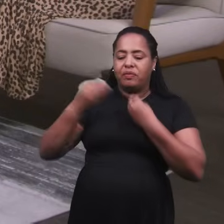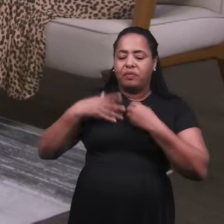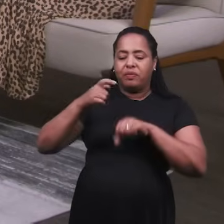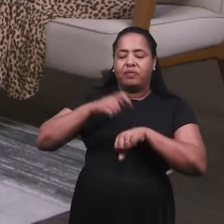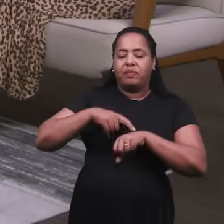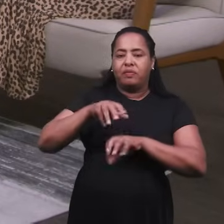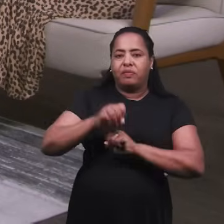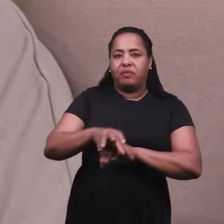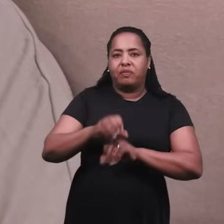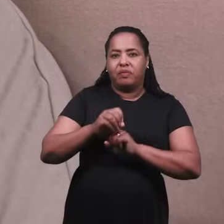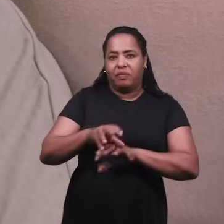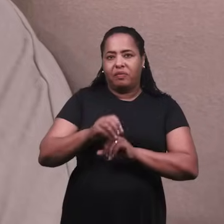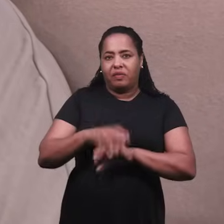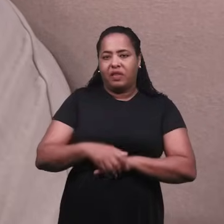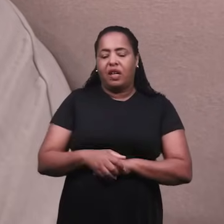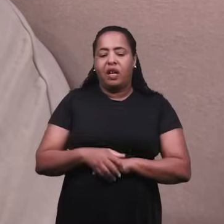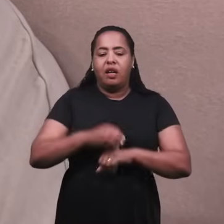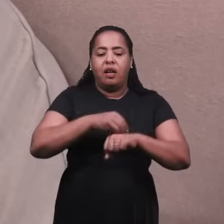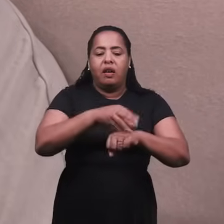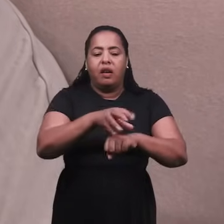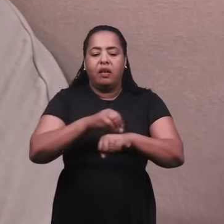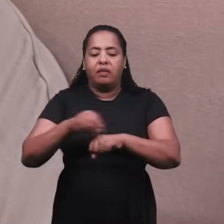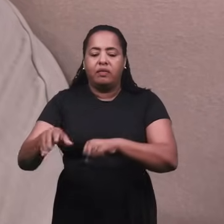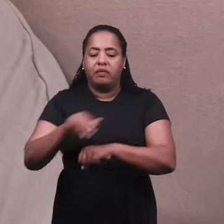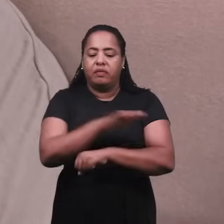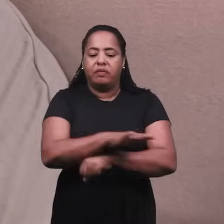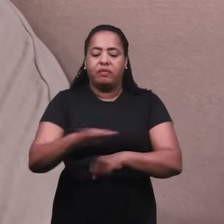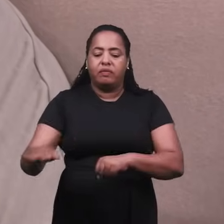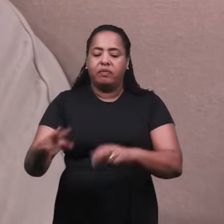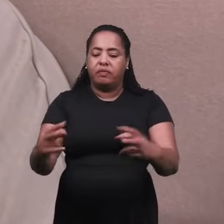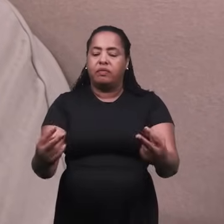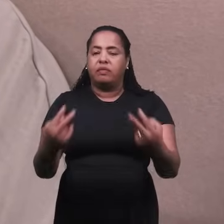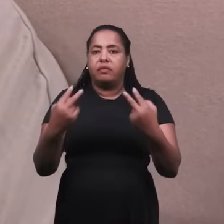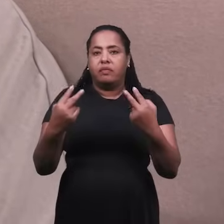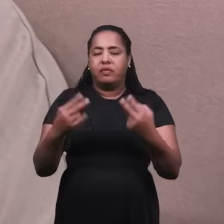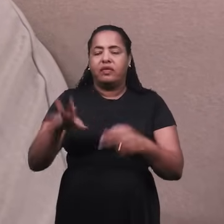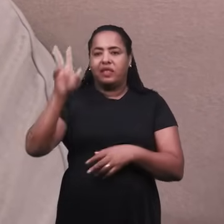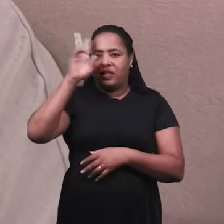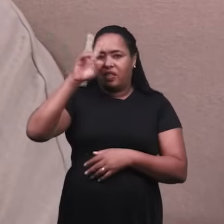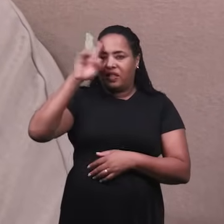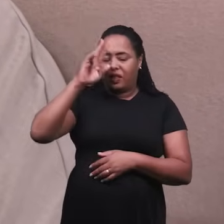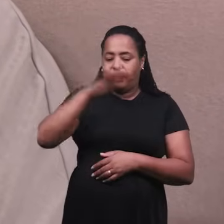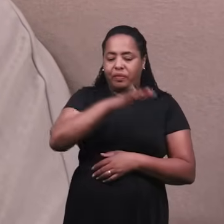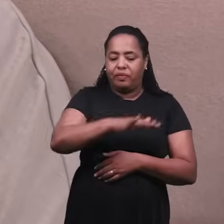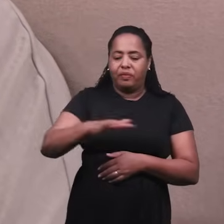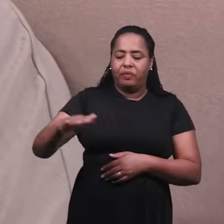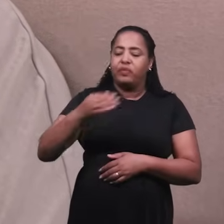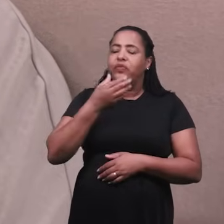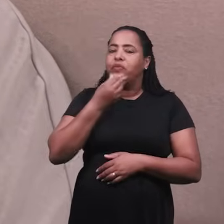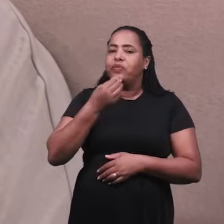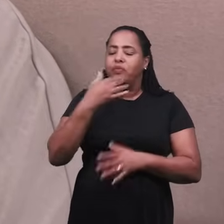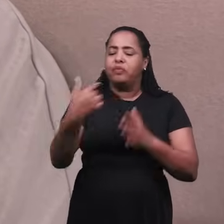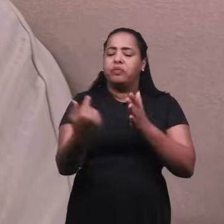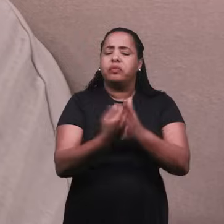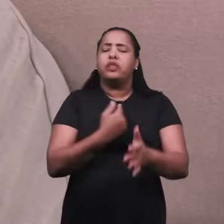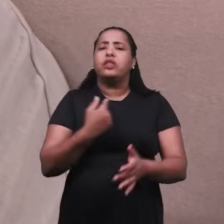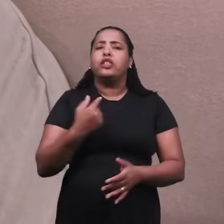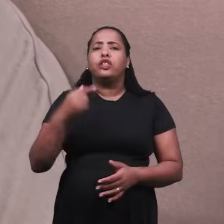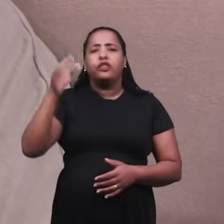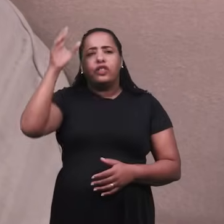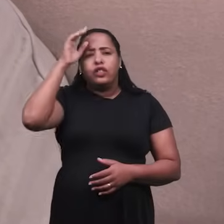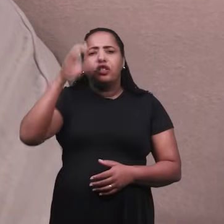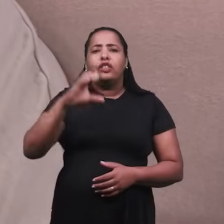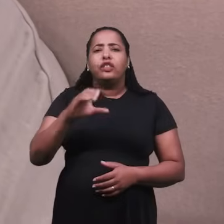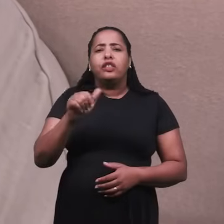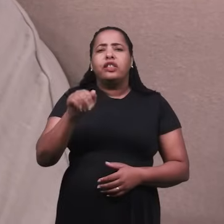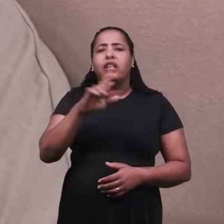hora da aula, de transmitir para aquelas crianças que estavam assistindo a aula. Eu me lembro de um intermediário que ele me fez uma pergunta assim: Tia